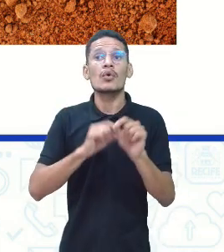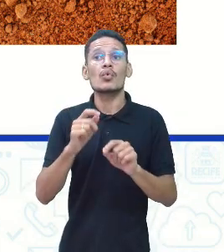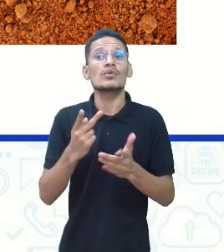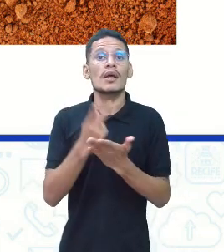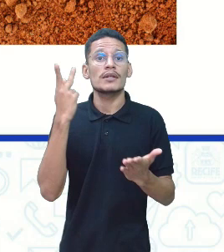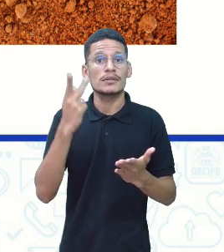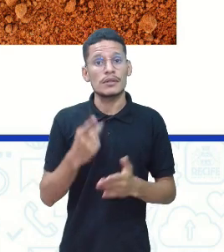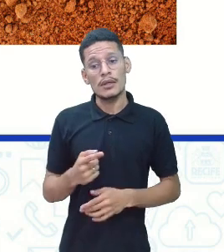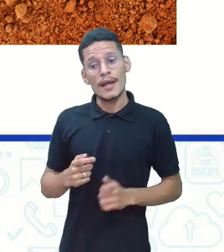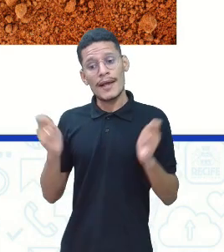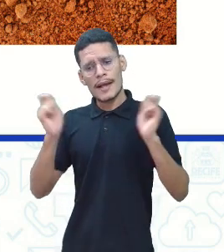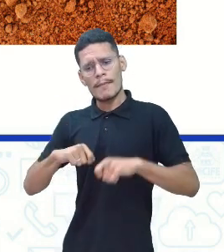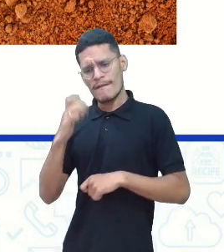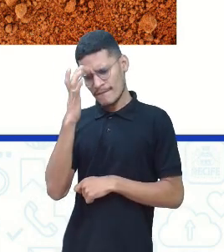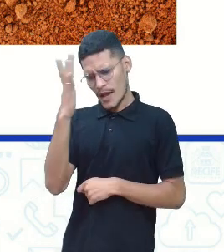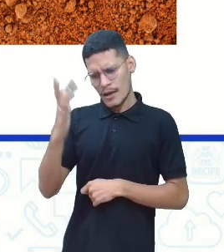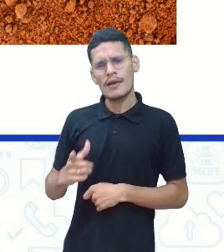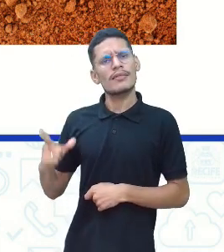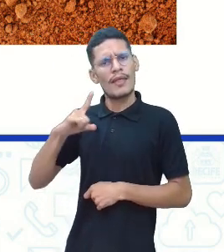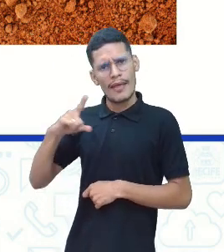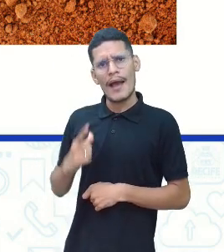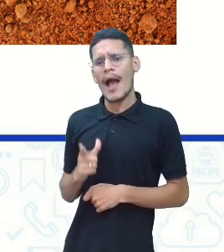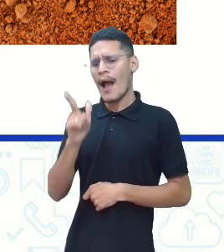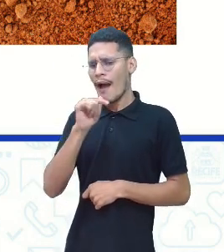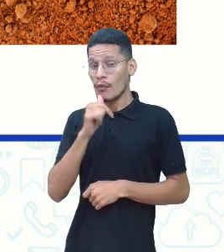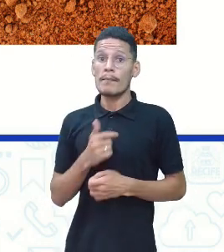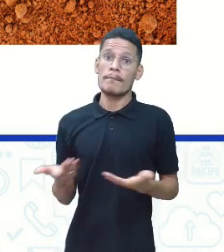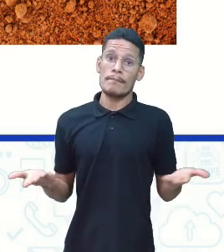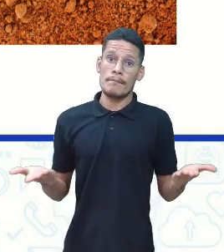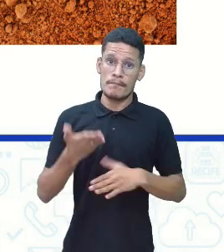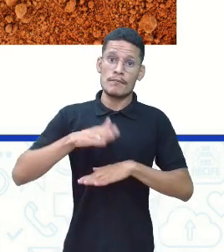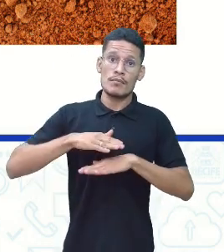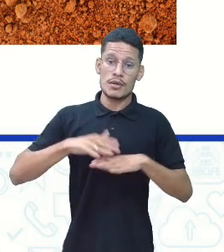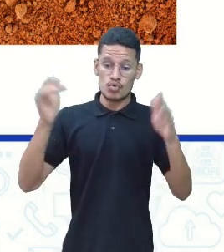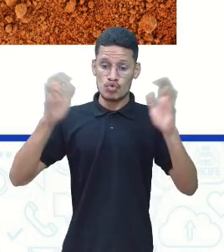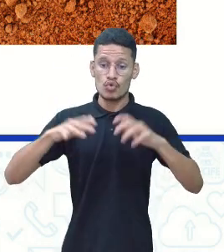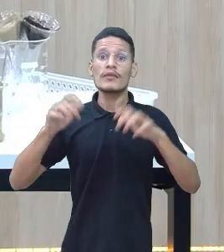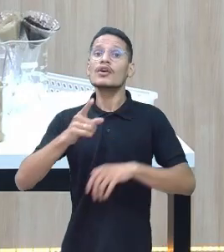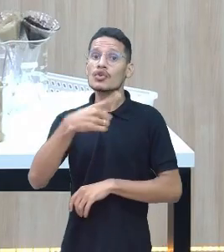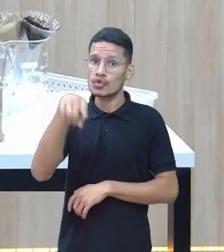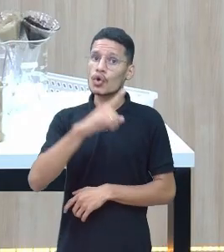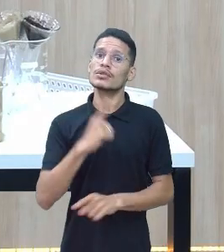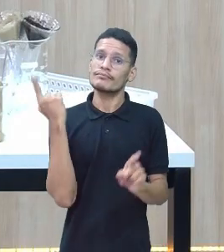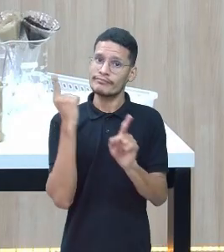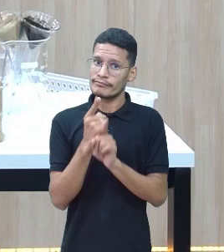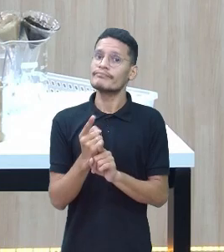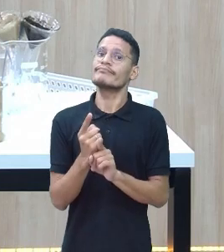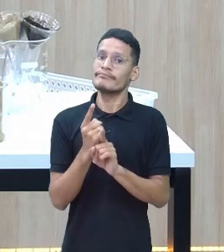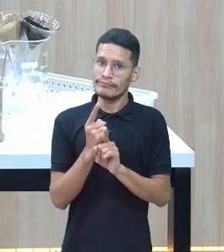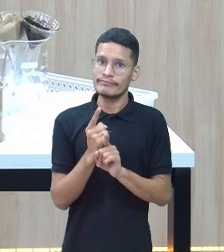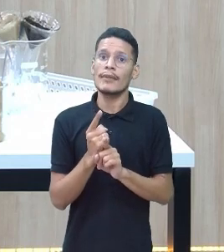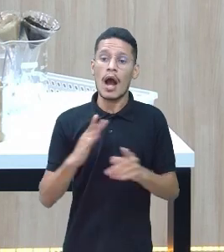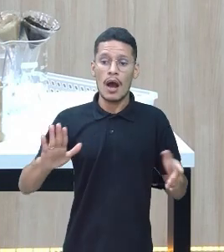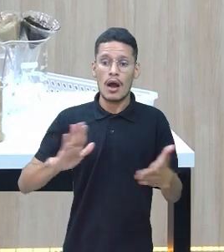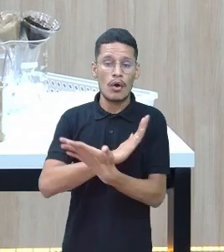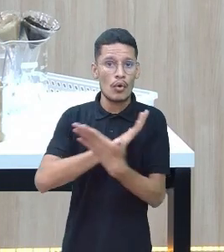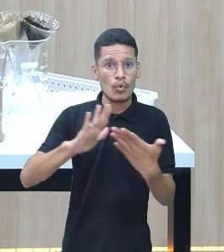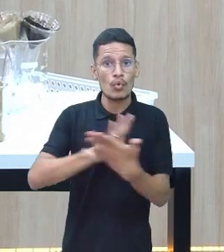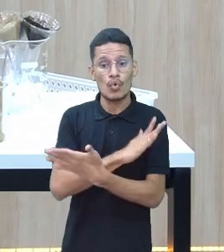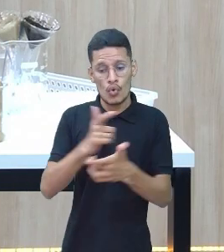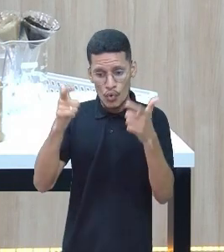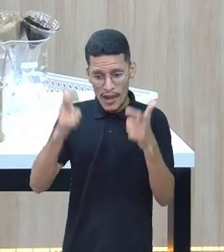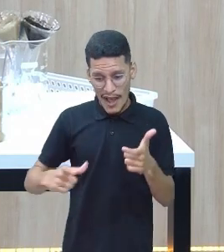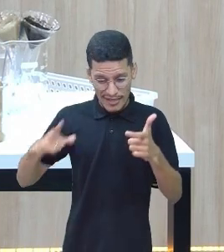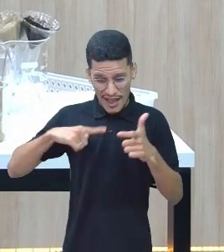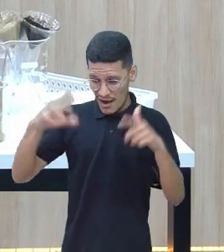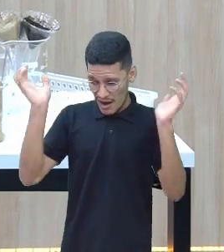acontecer. Facilmente ele fica encharcado. Nesse período de chuva, hein, gente? A gente está vendo aí a rua, em alguns lugares, né, que fica